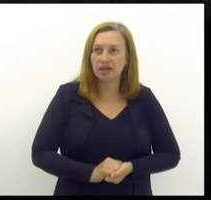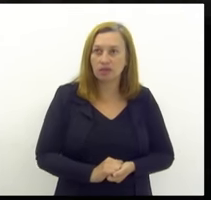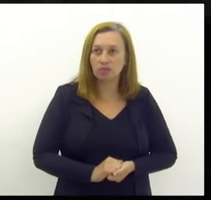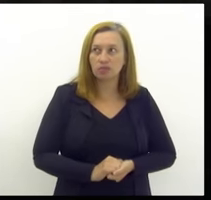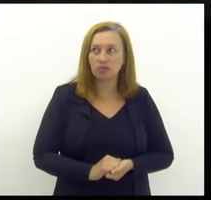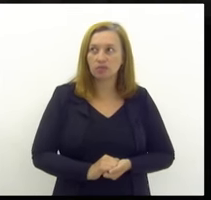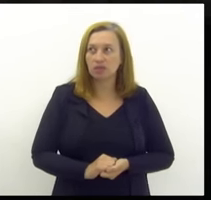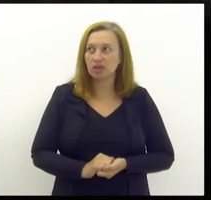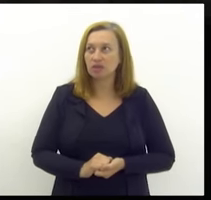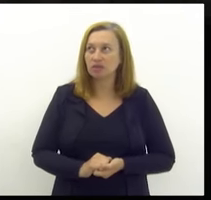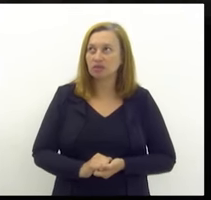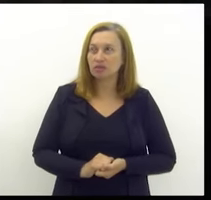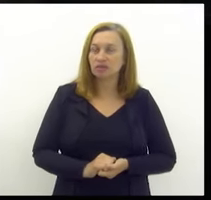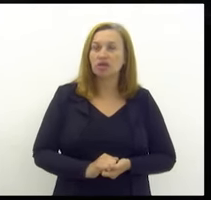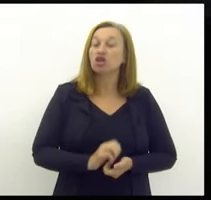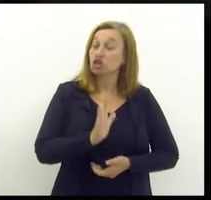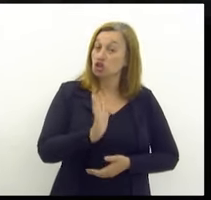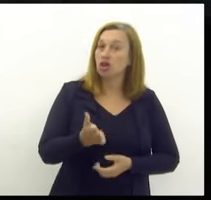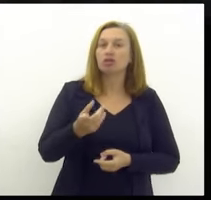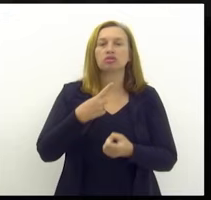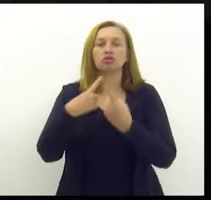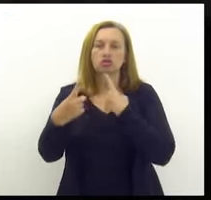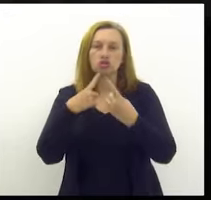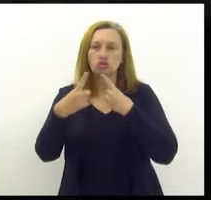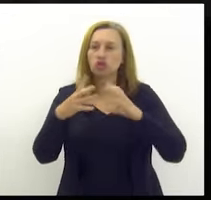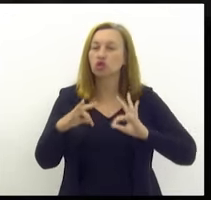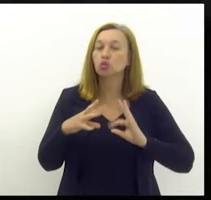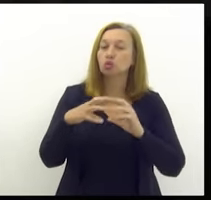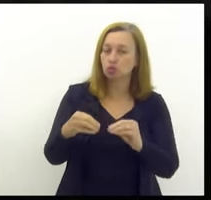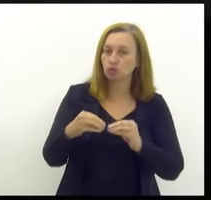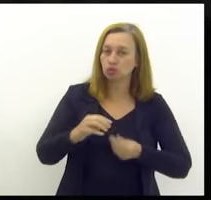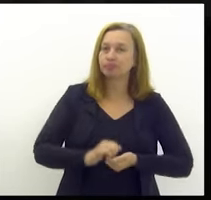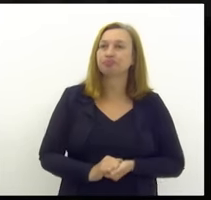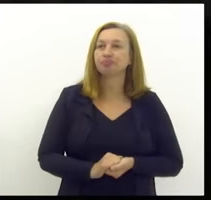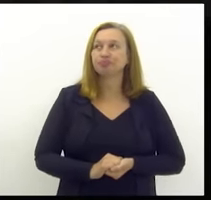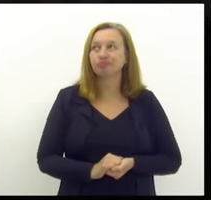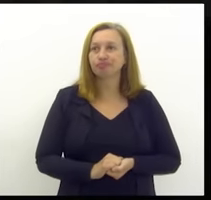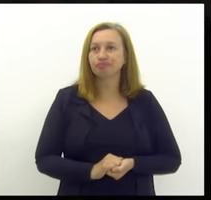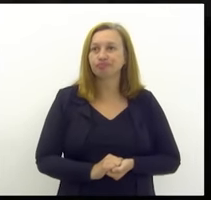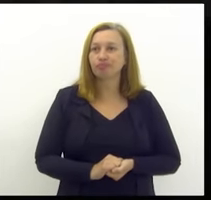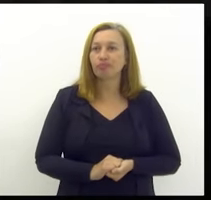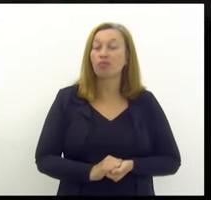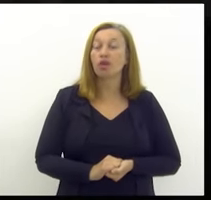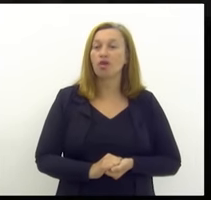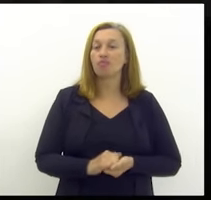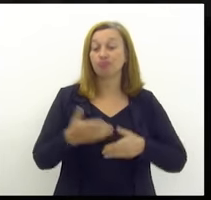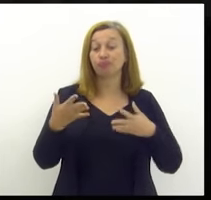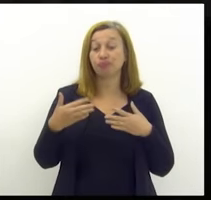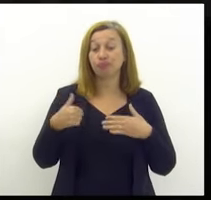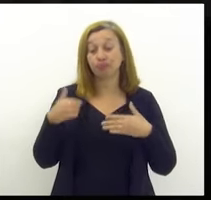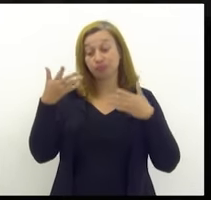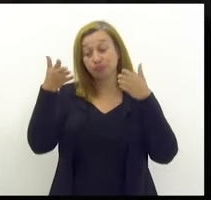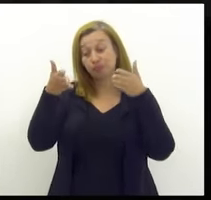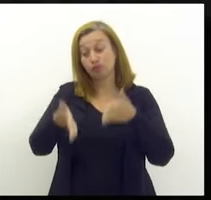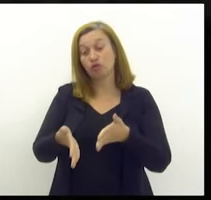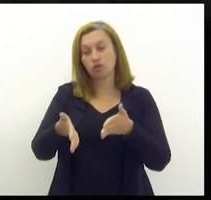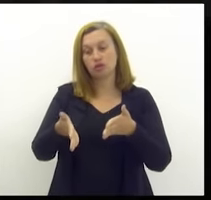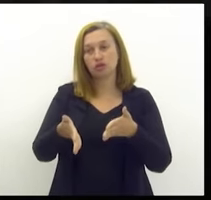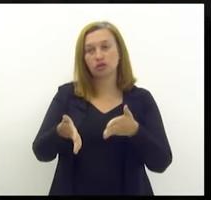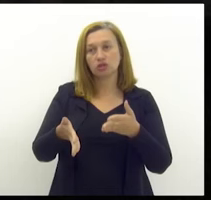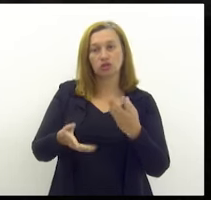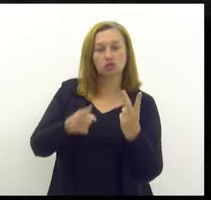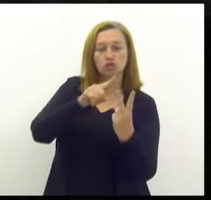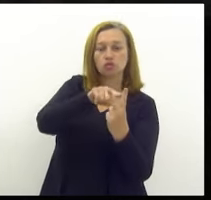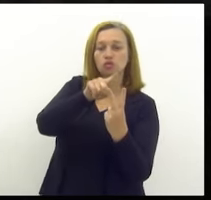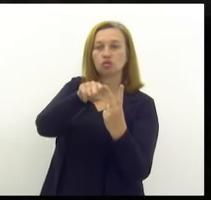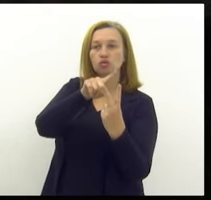despesa e já que eu tenho que discutir tudo de uma vez só vou centrar nos dois dois